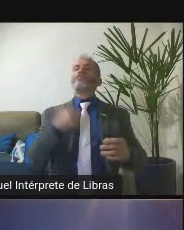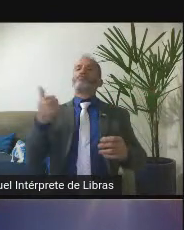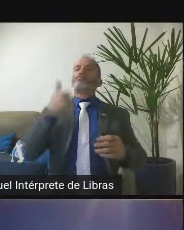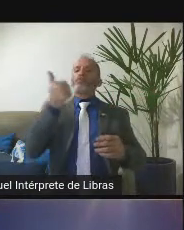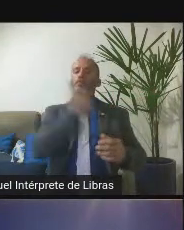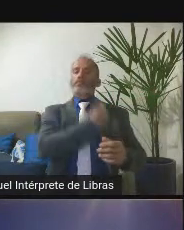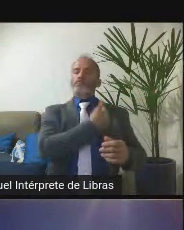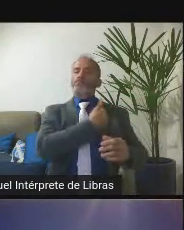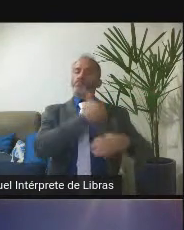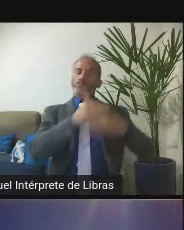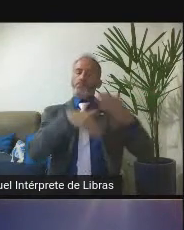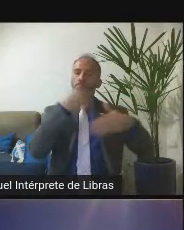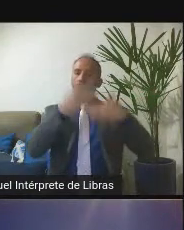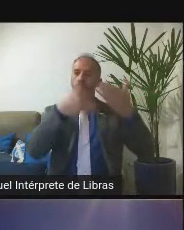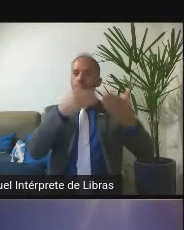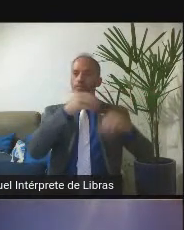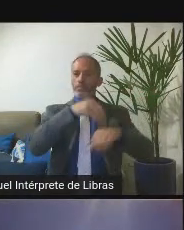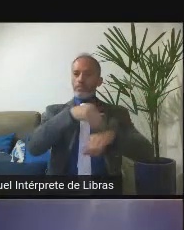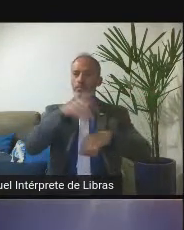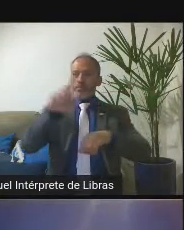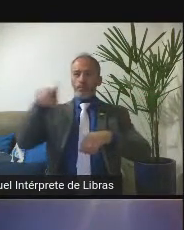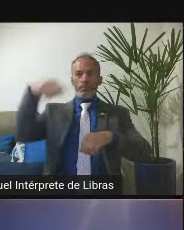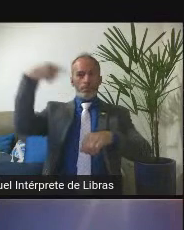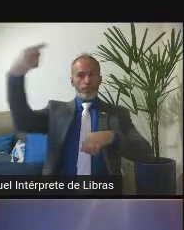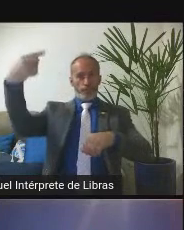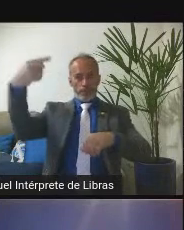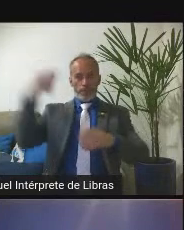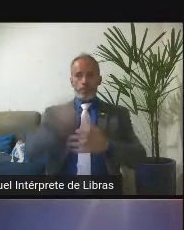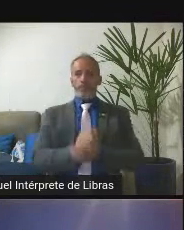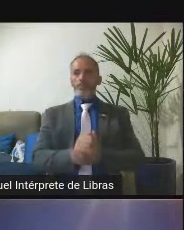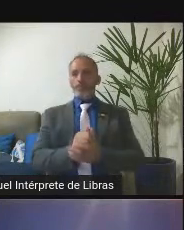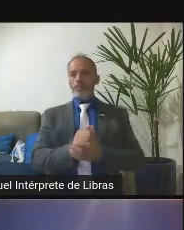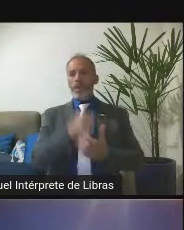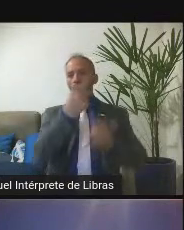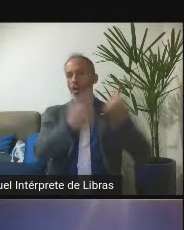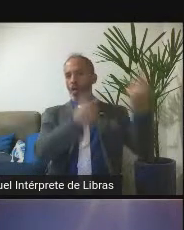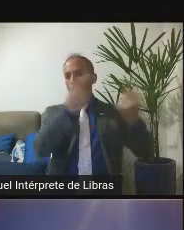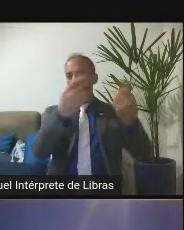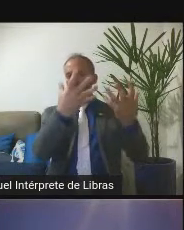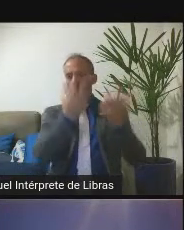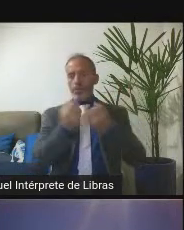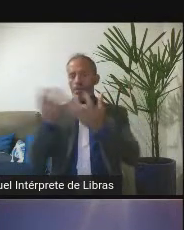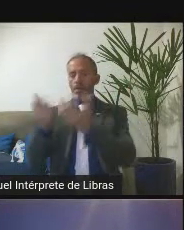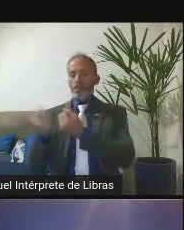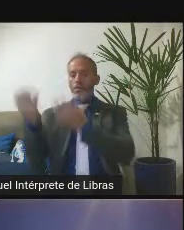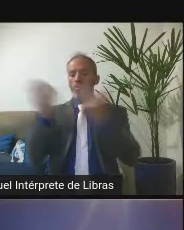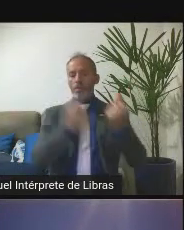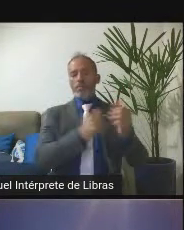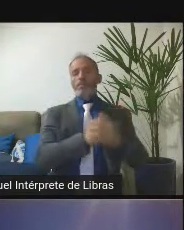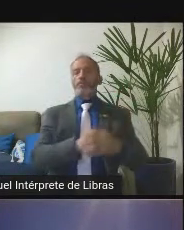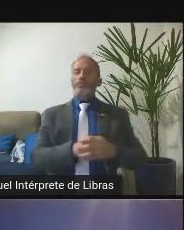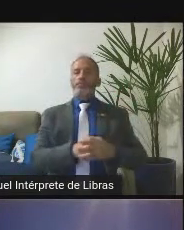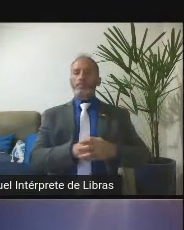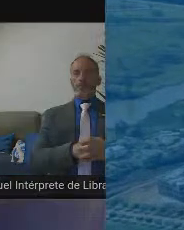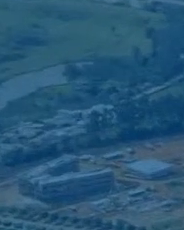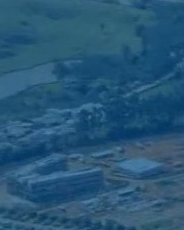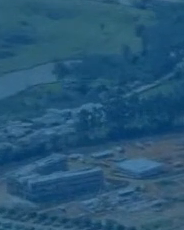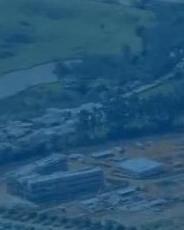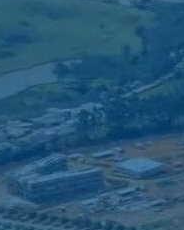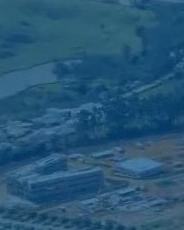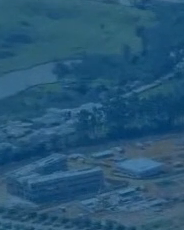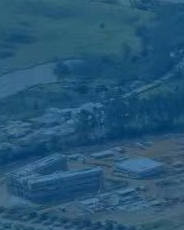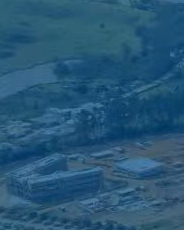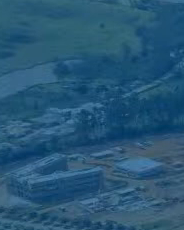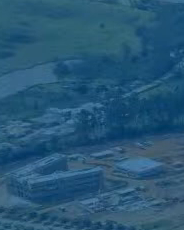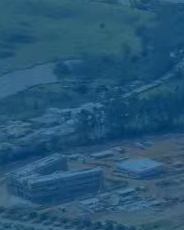acadêmico que serão enviados posteriormente a cada um dos agraciados. Por ter se